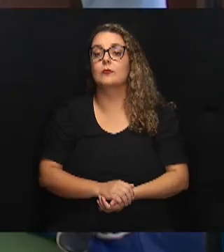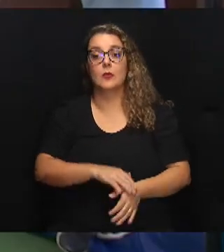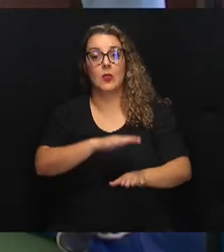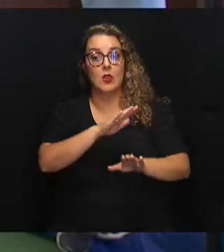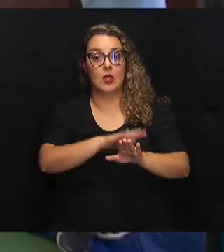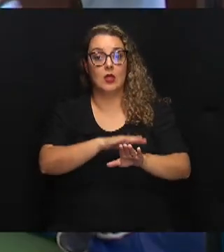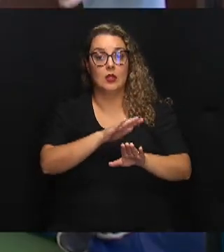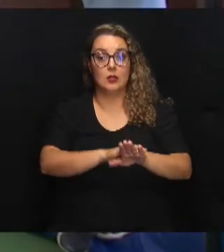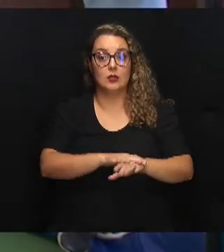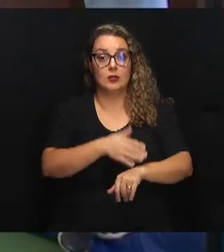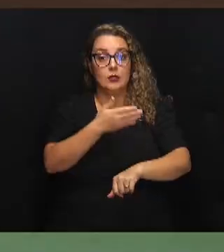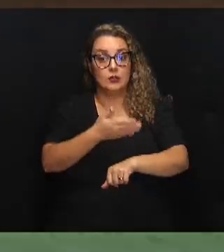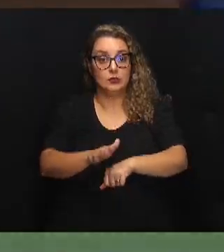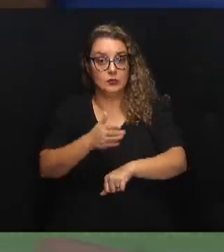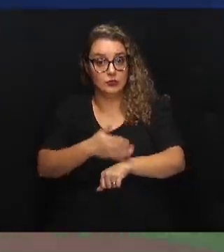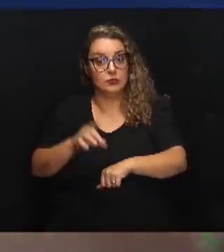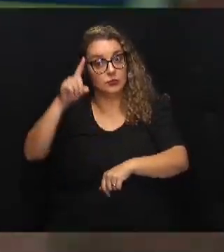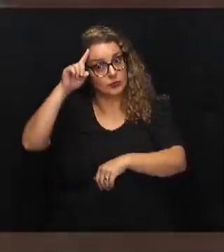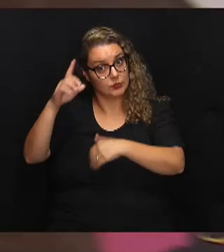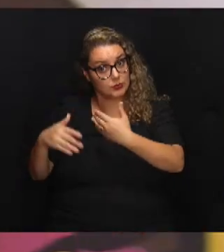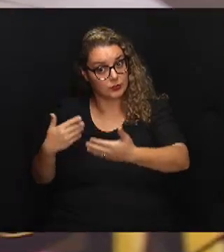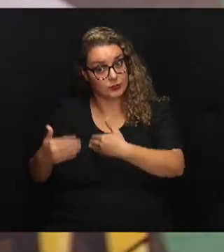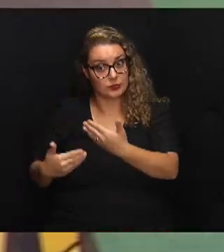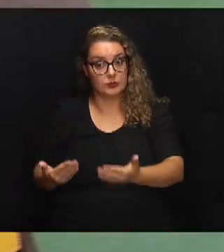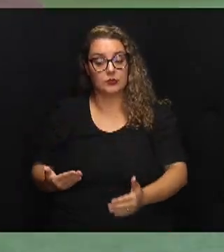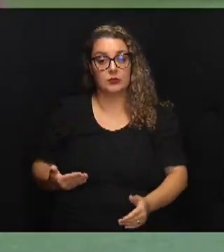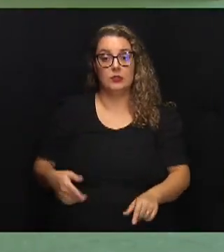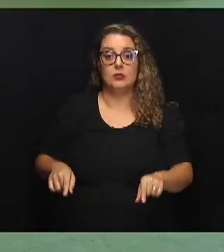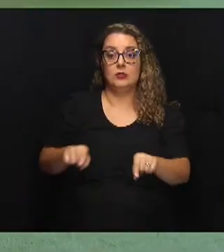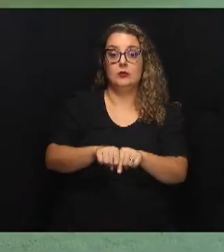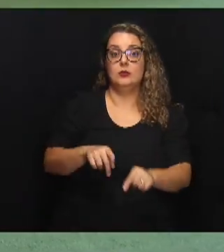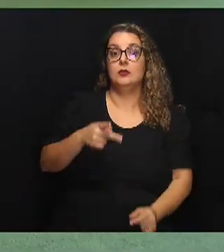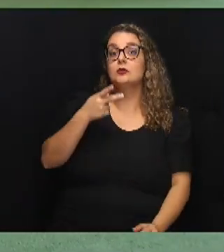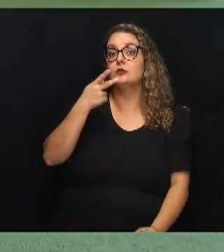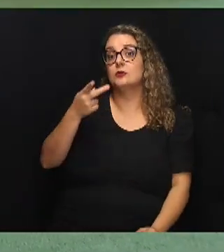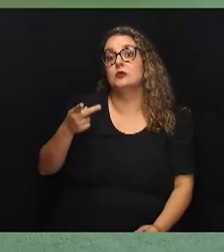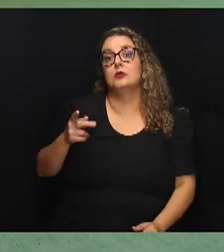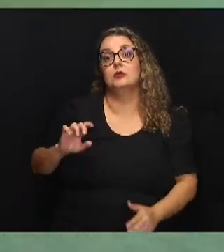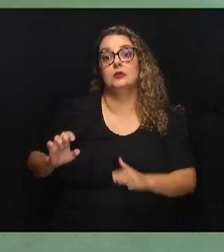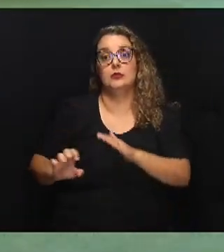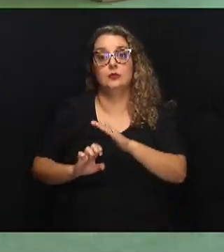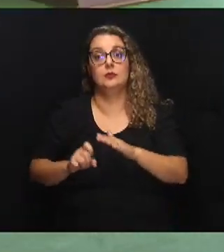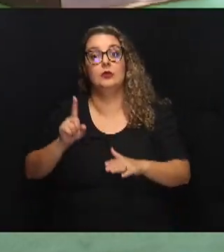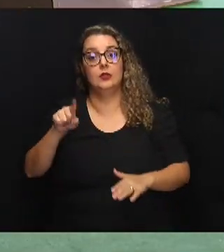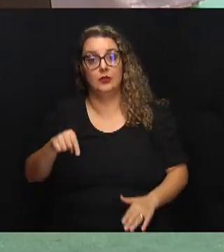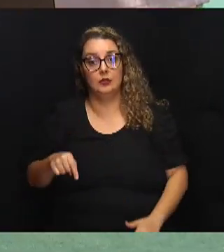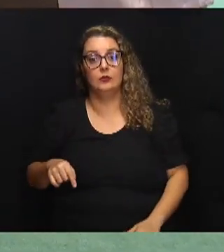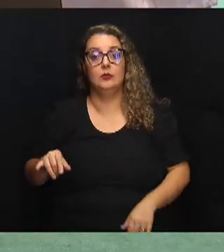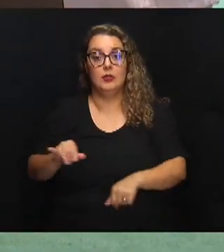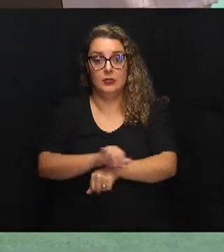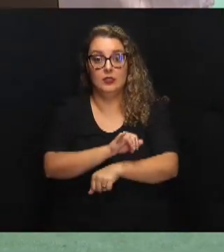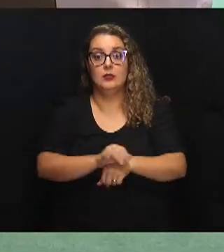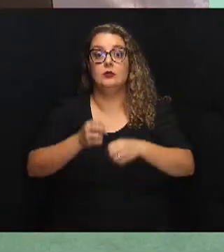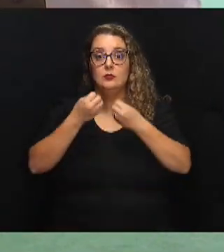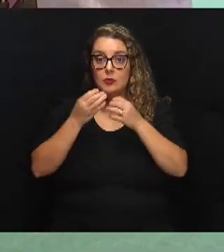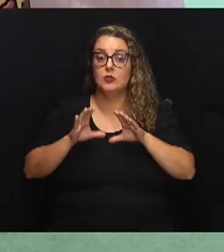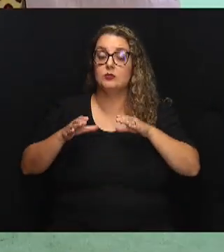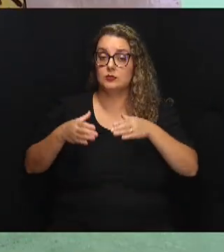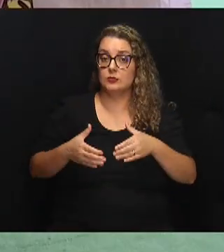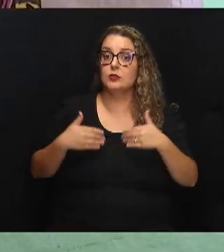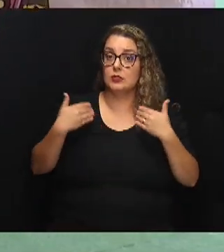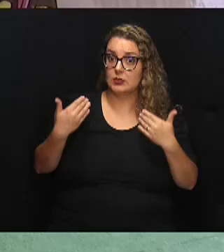atividades e exercícios na prática, inclusive na hora de falar do negócio, é uma das estratégias do grupo e